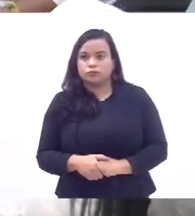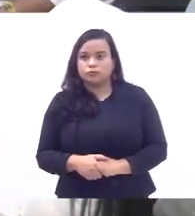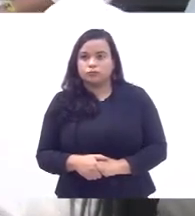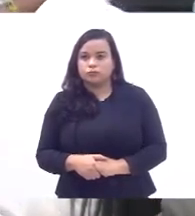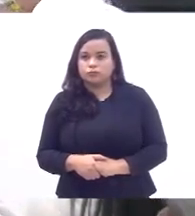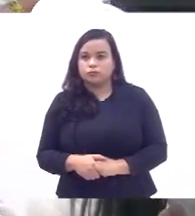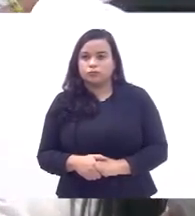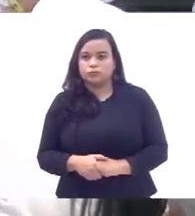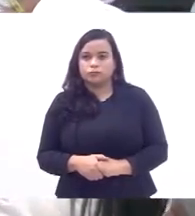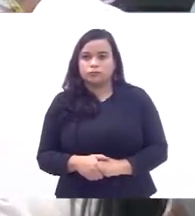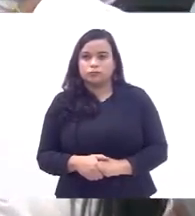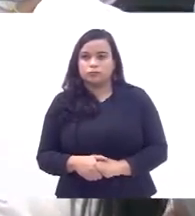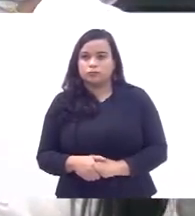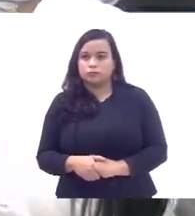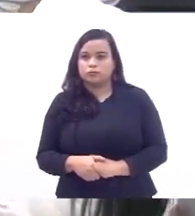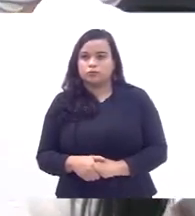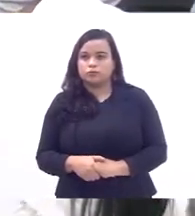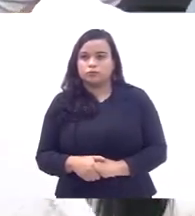Nairá.